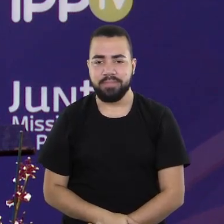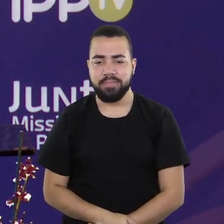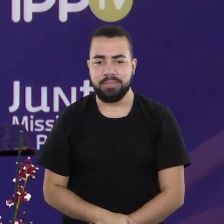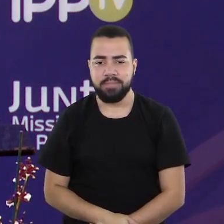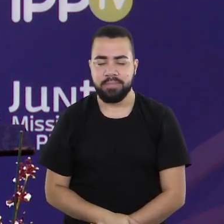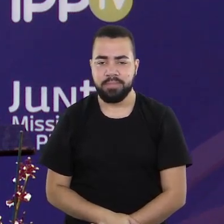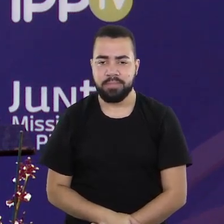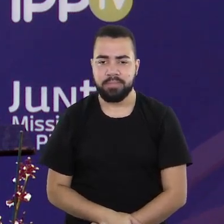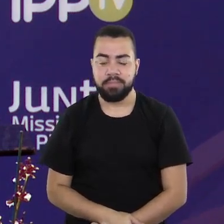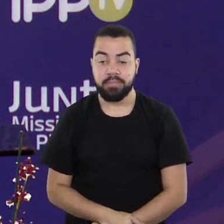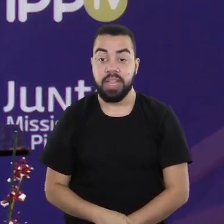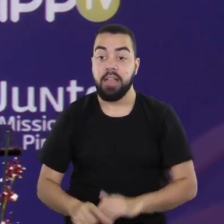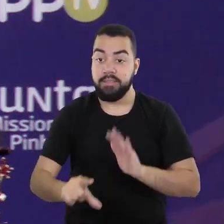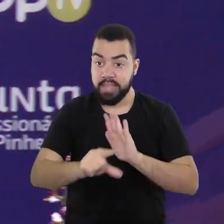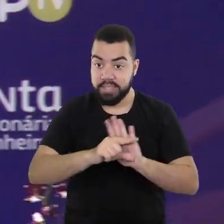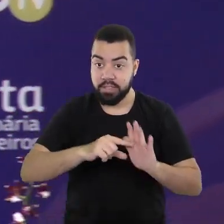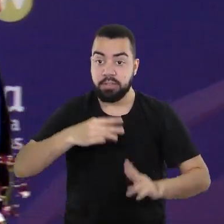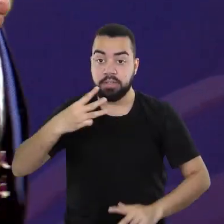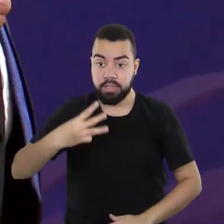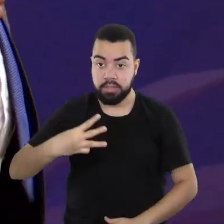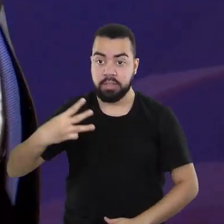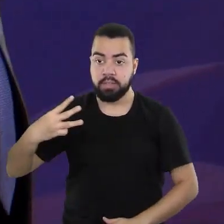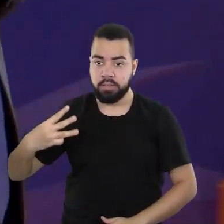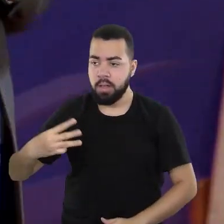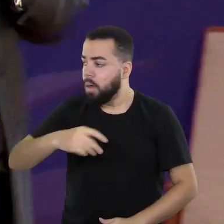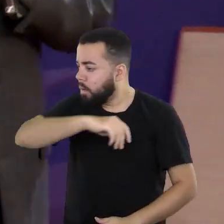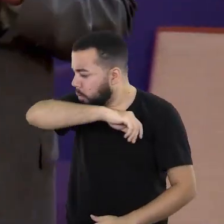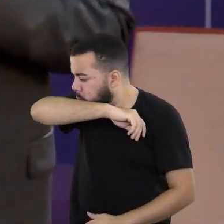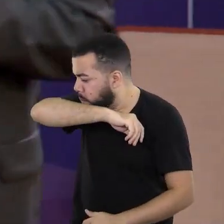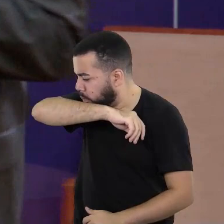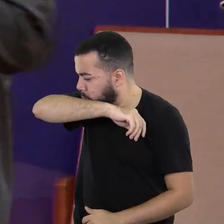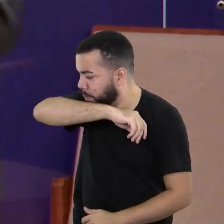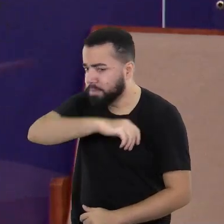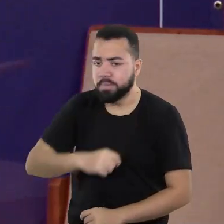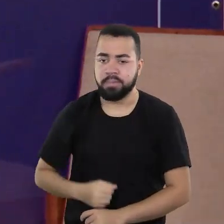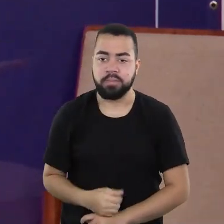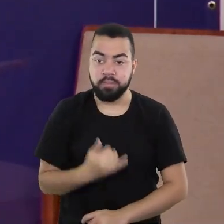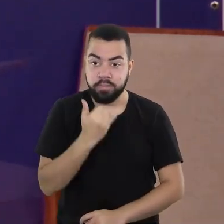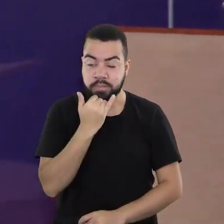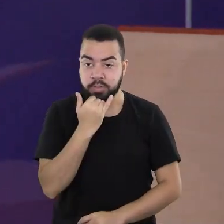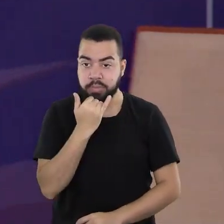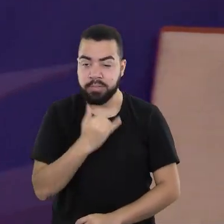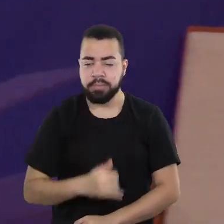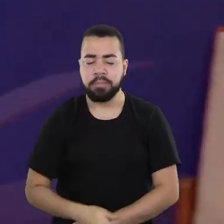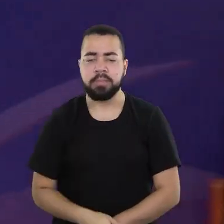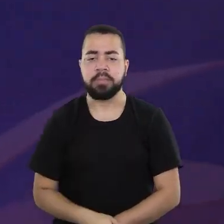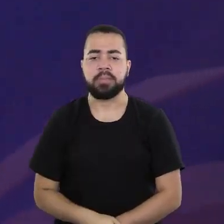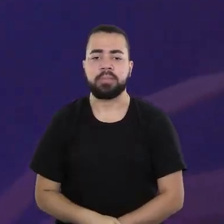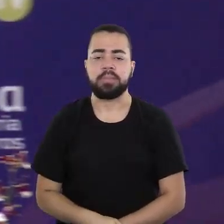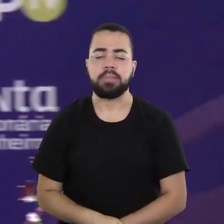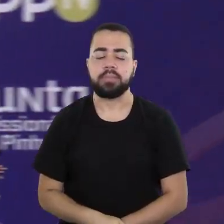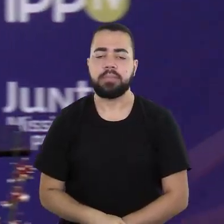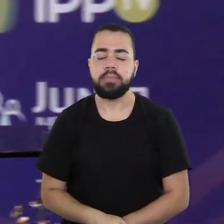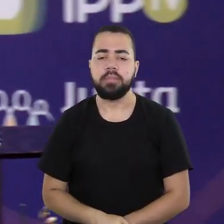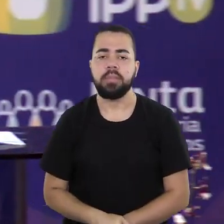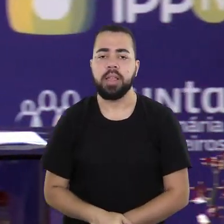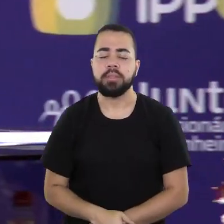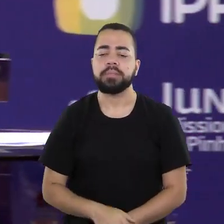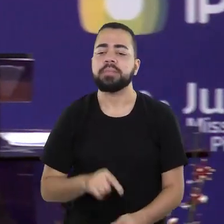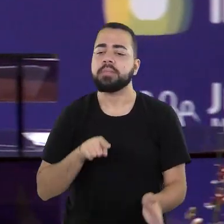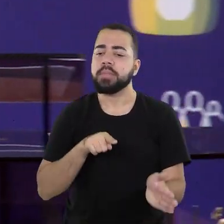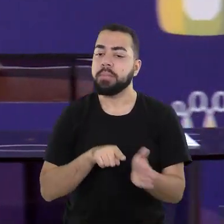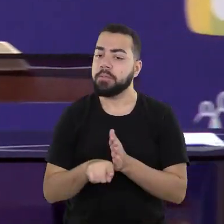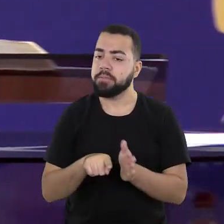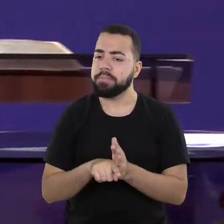Veja no versículo 33. A resposta está no versículo 33. Por que que o samaritano é